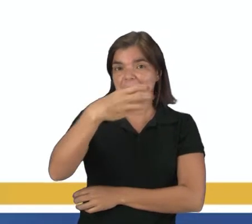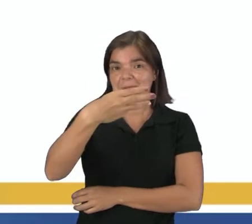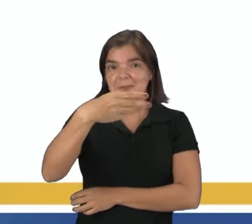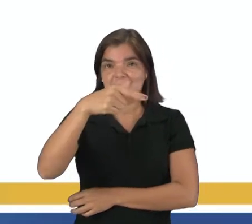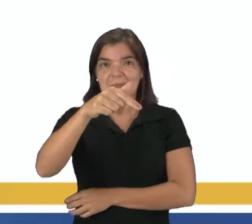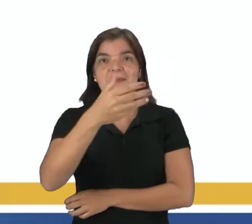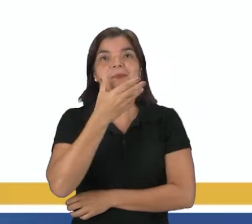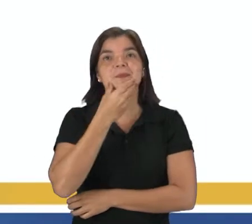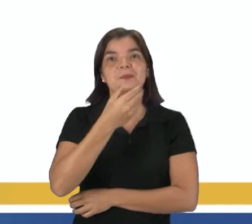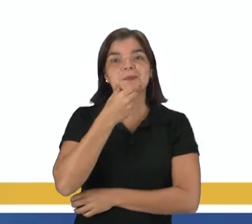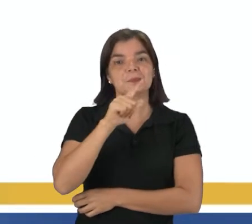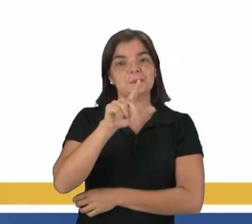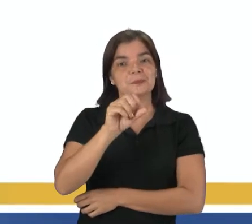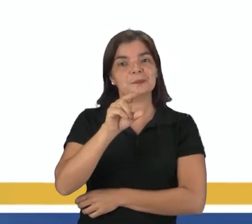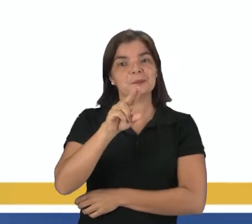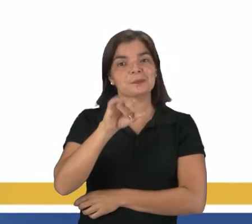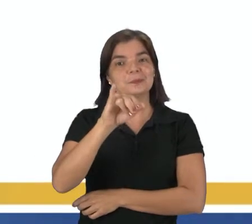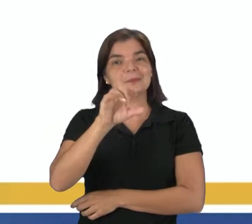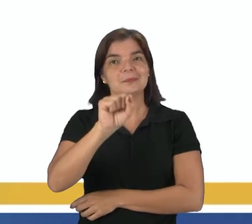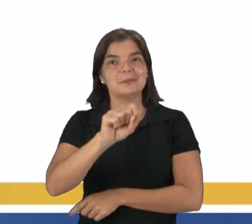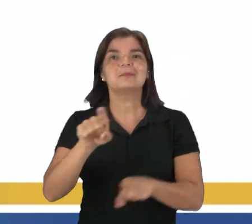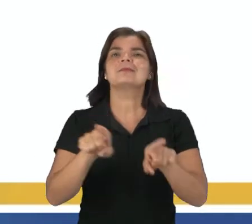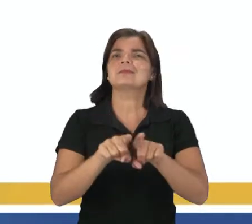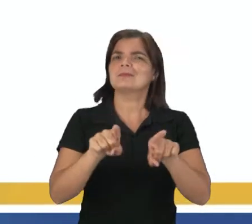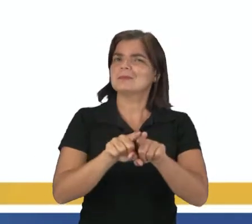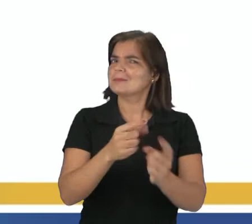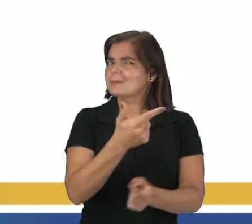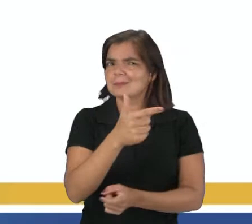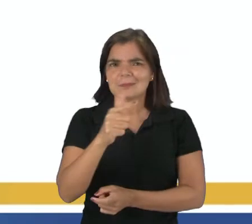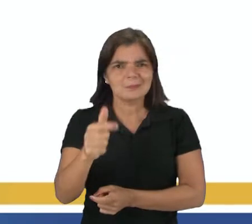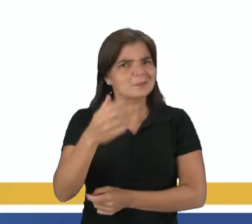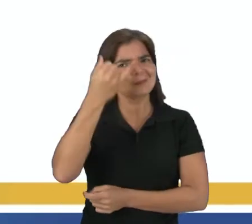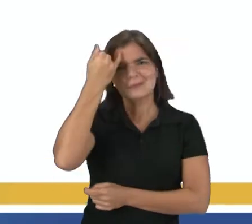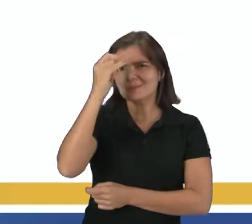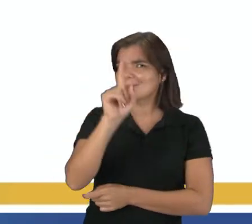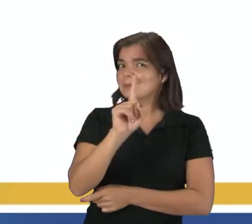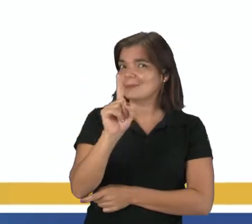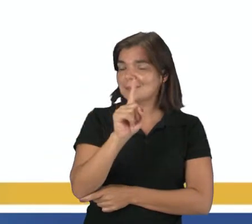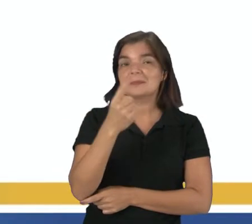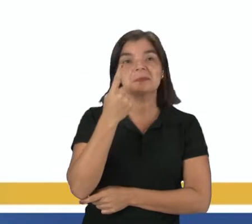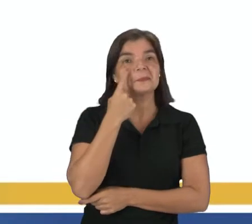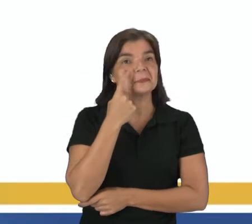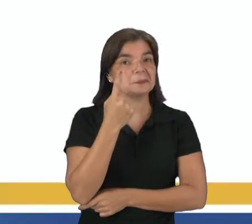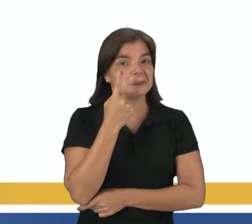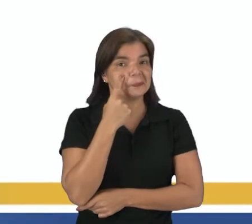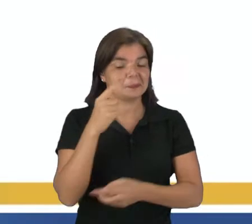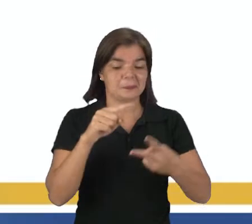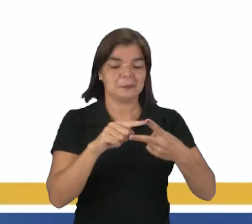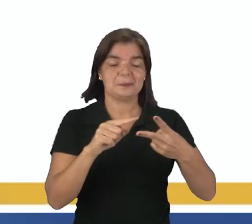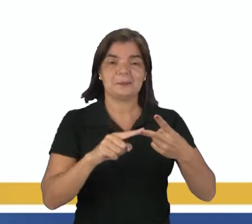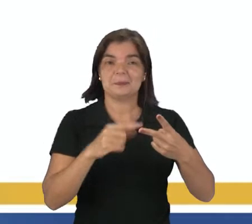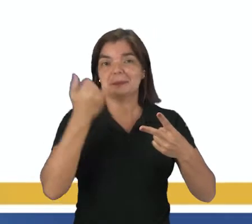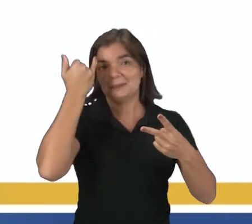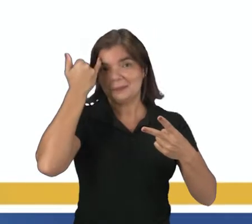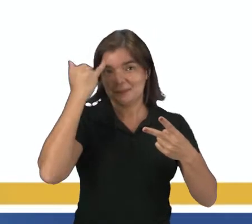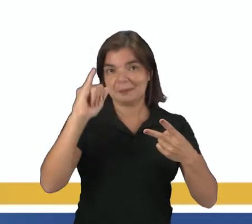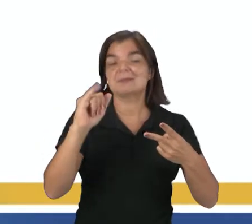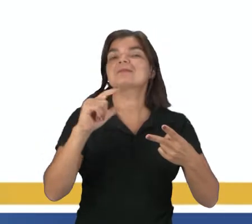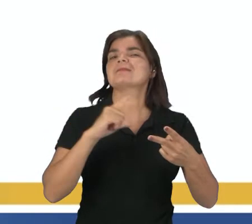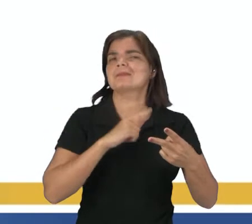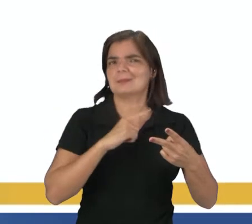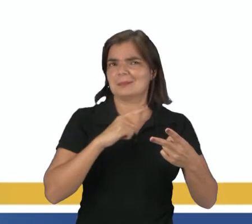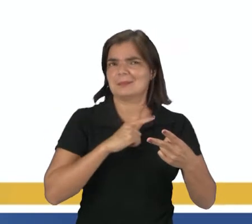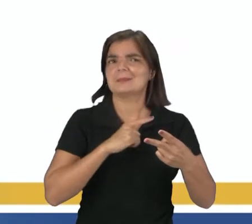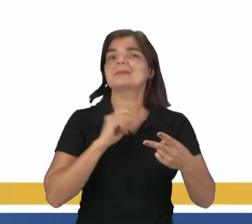1837 por Louis Daguerre. Olha que eles não tinham muita criatividade, né? Vocês observaram que as duas invenções, elas